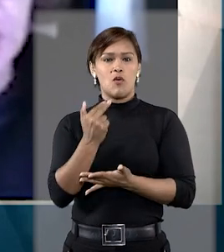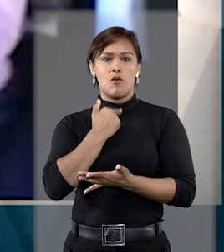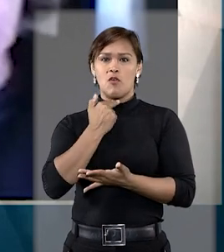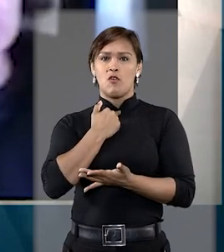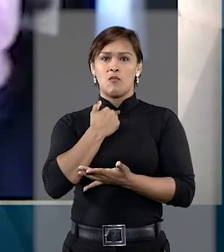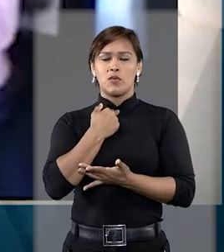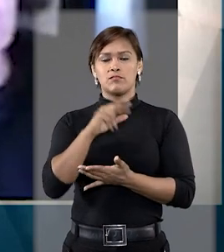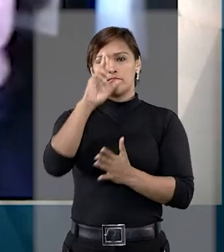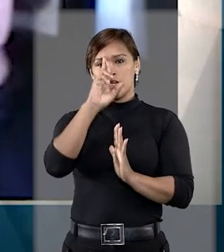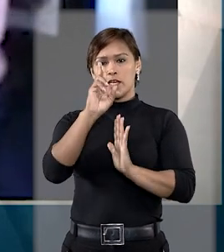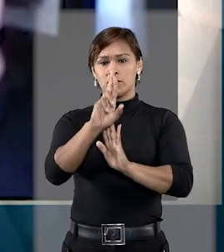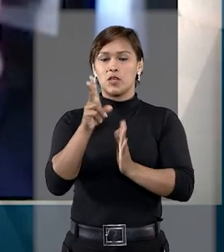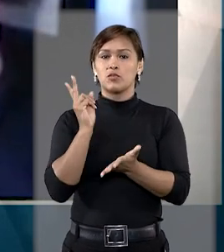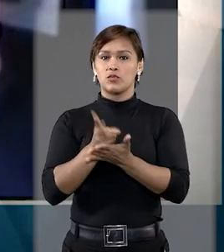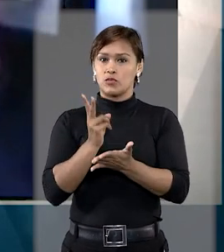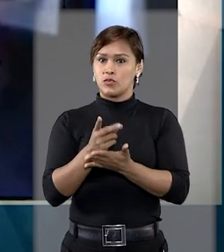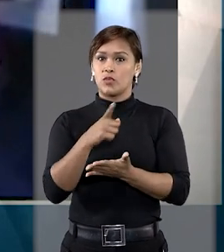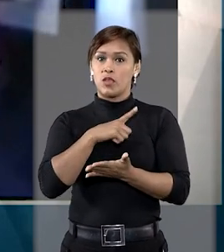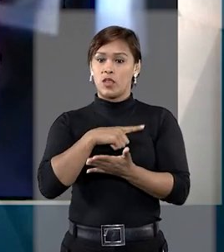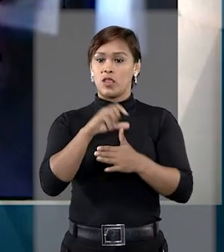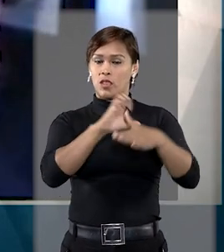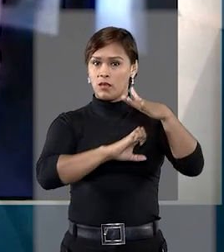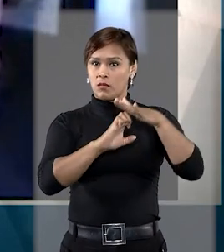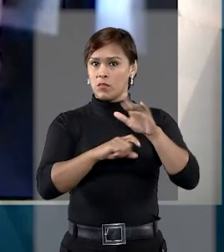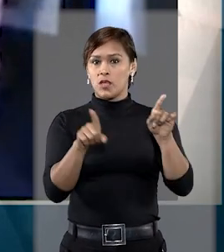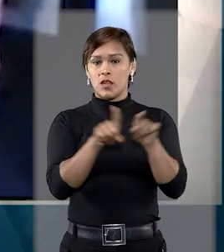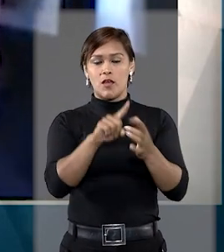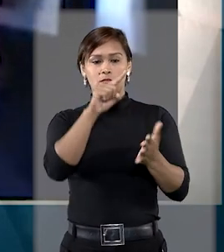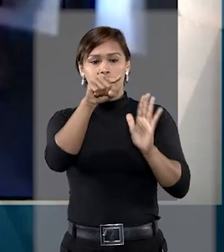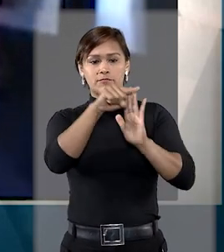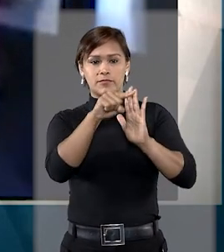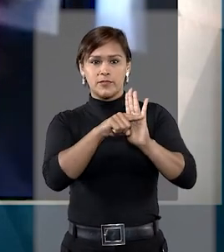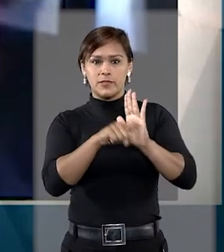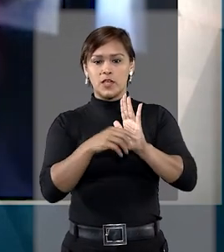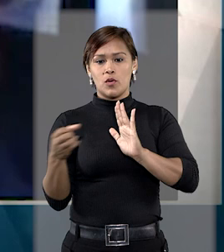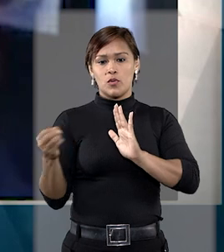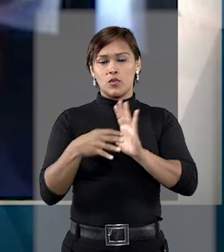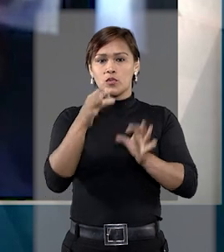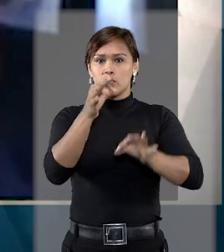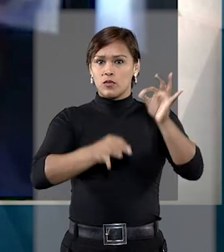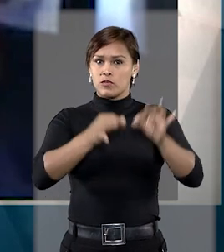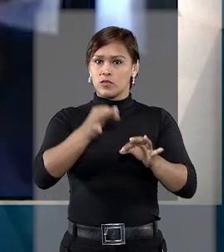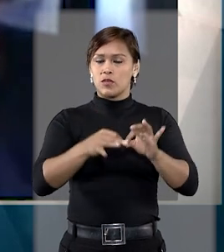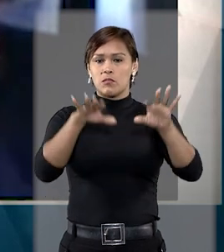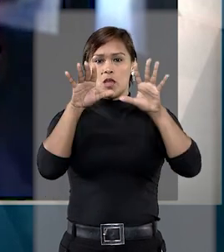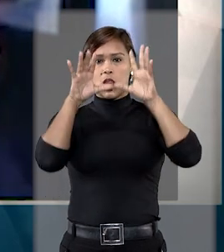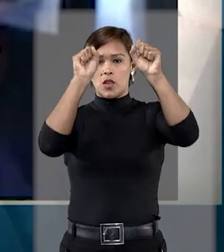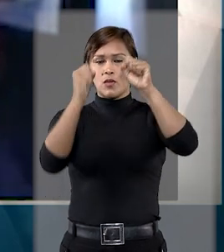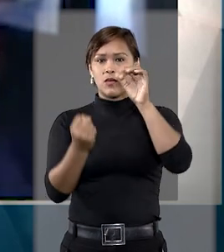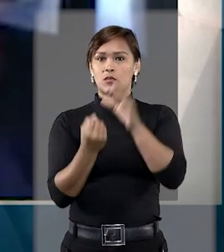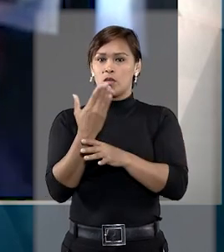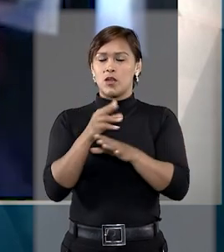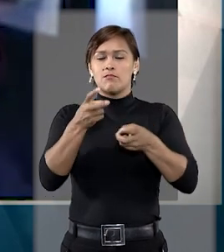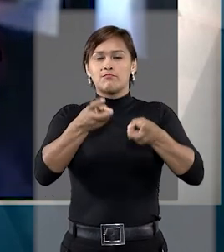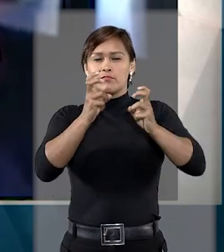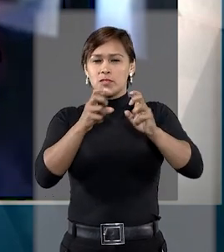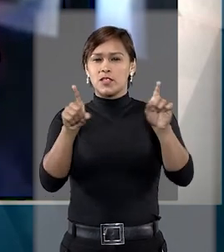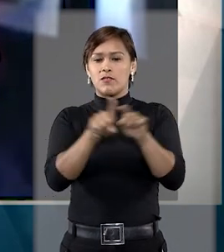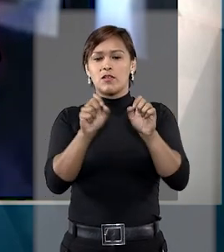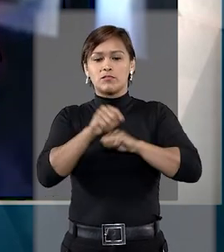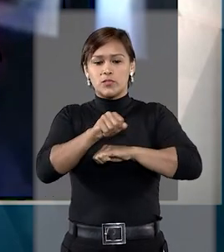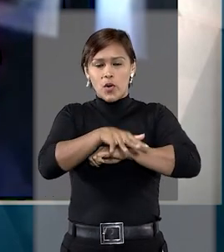não se eximem da responsabilidade. Foi definido que seja realizado um novo julgamento pelo Tribunal de Origem,